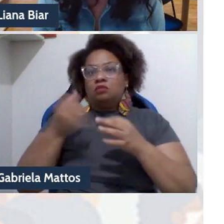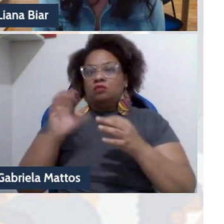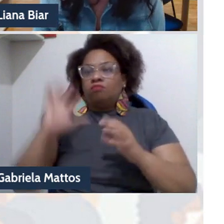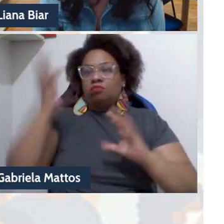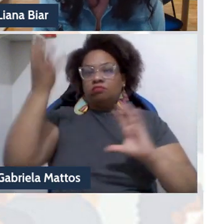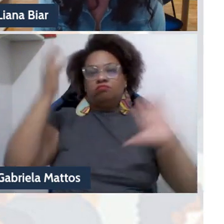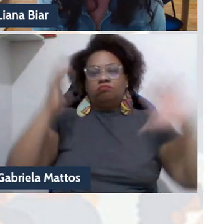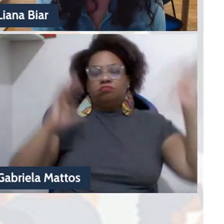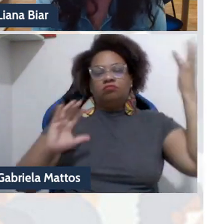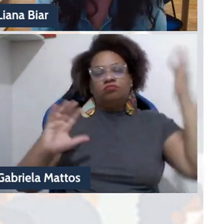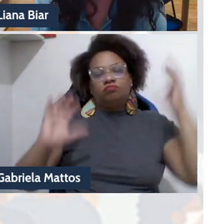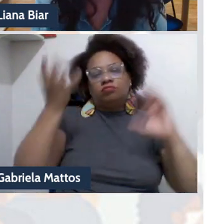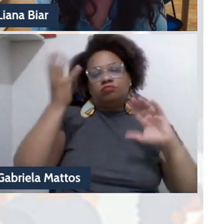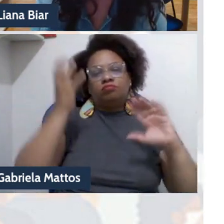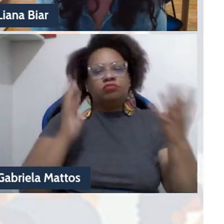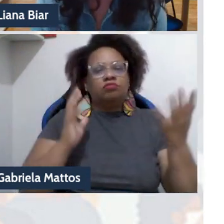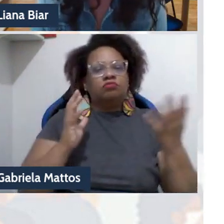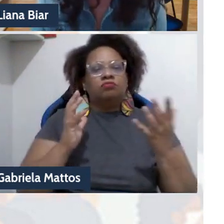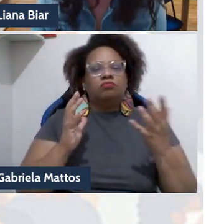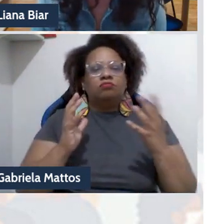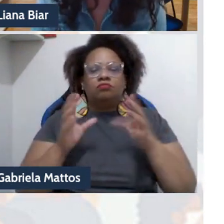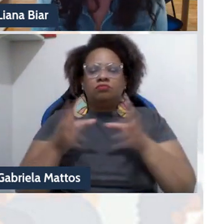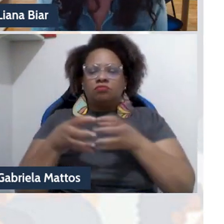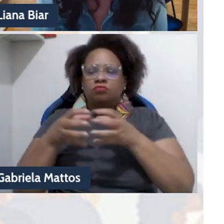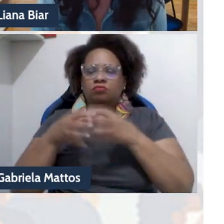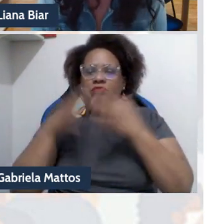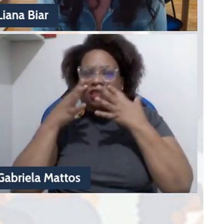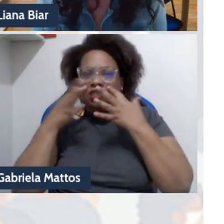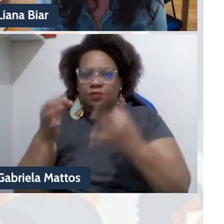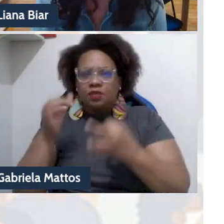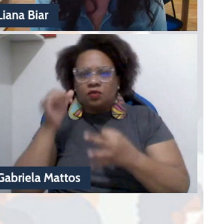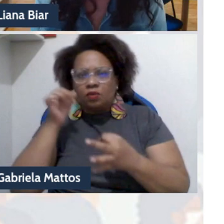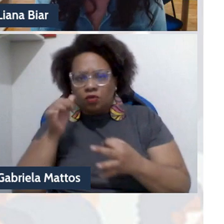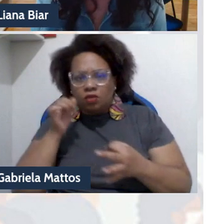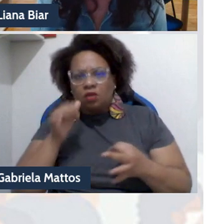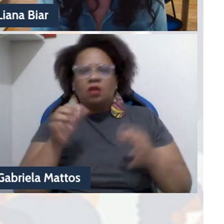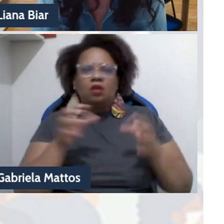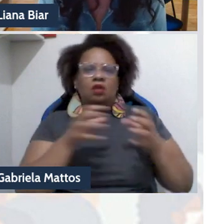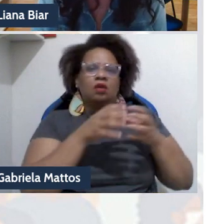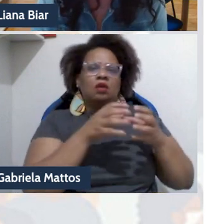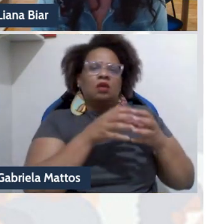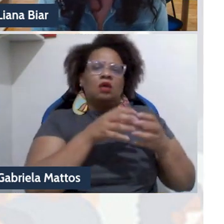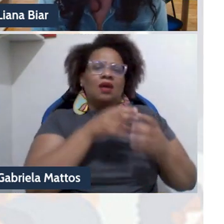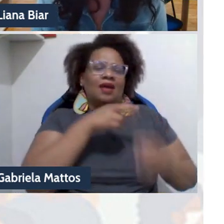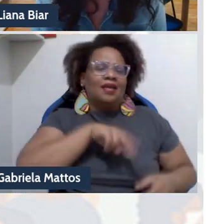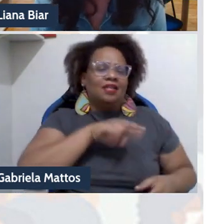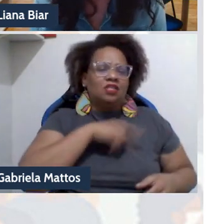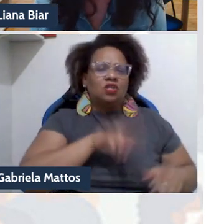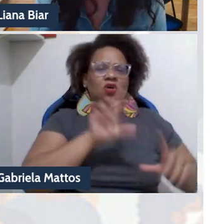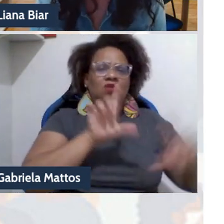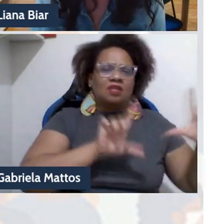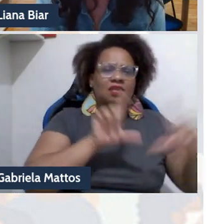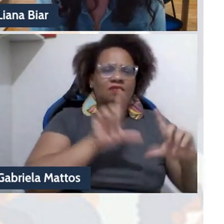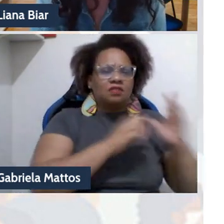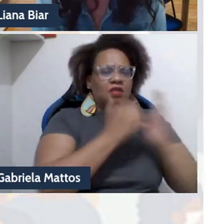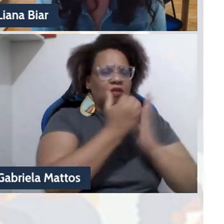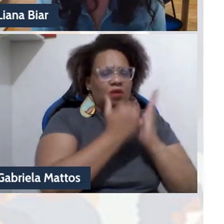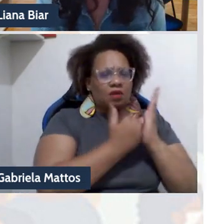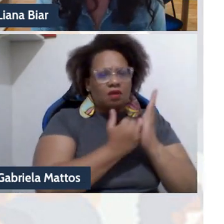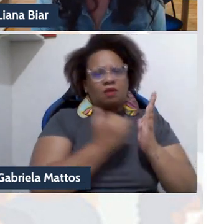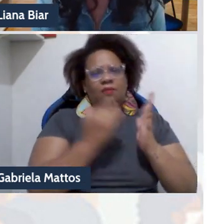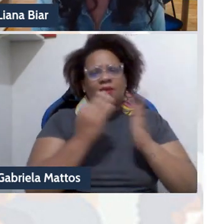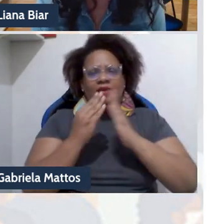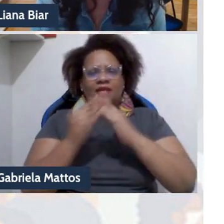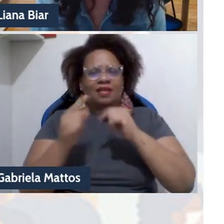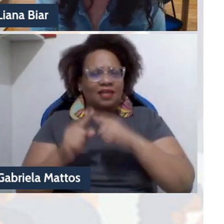presídios, instituições de atendimento à mulher, no trem, programas religiosos de televisão, nas igrejas, histórias